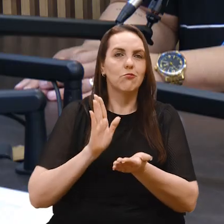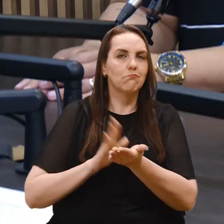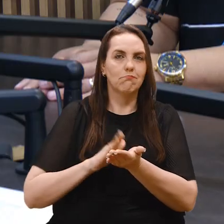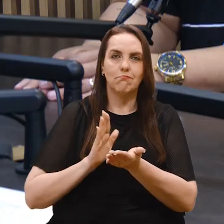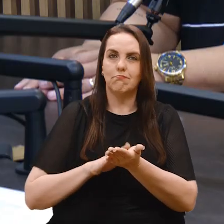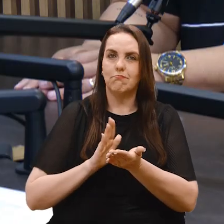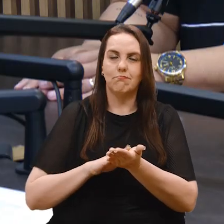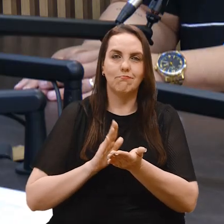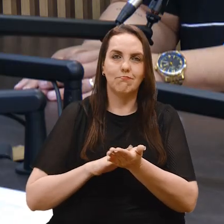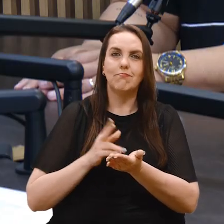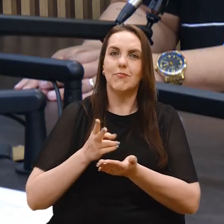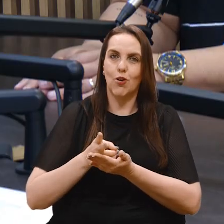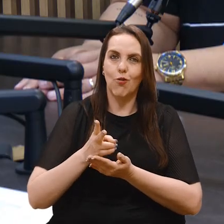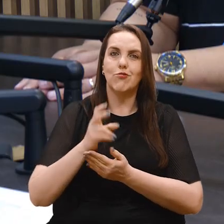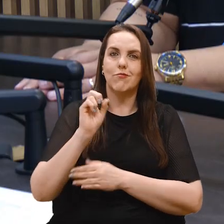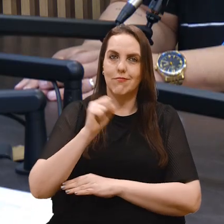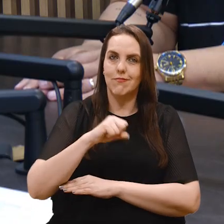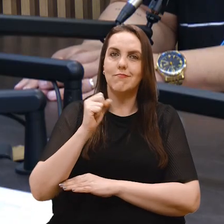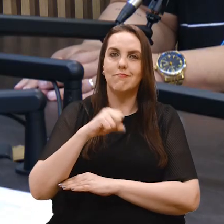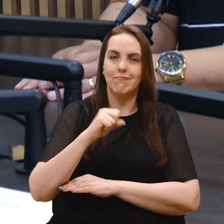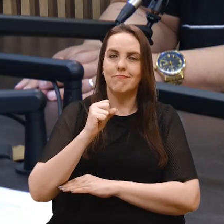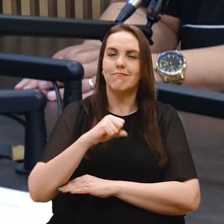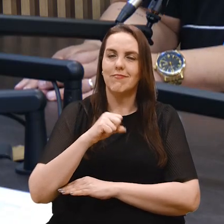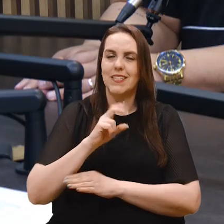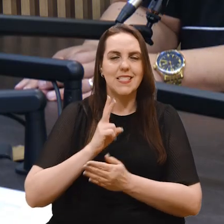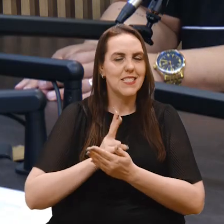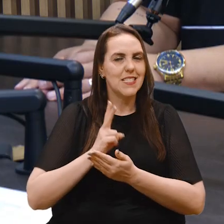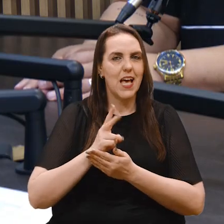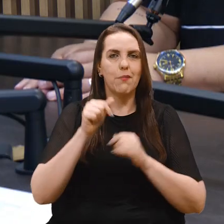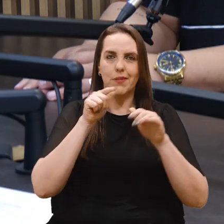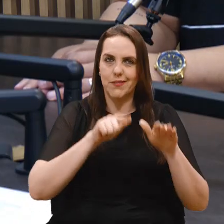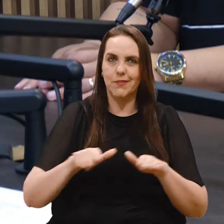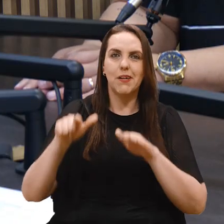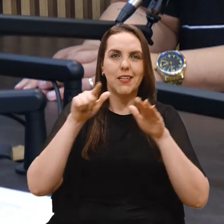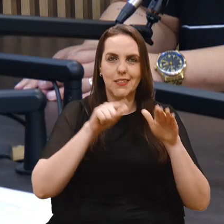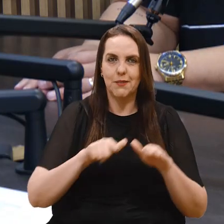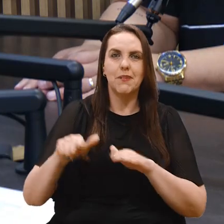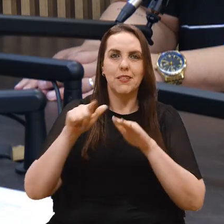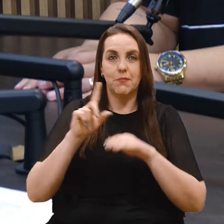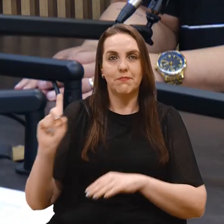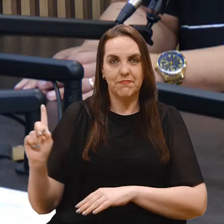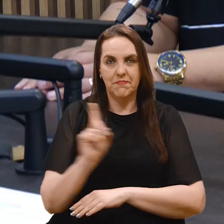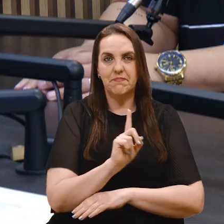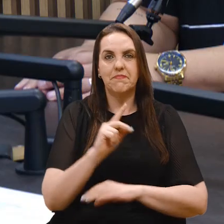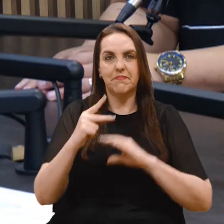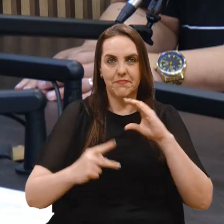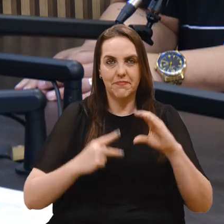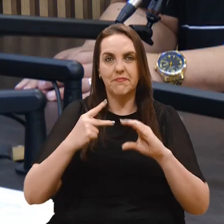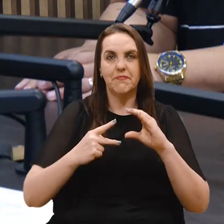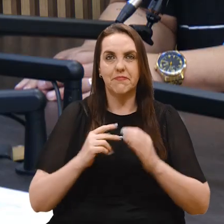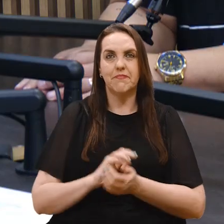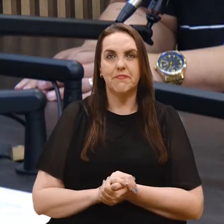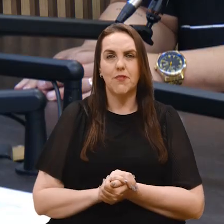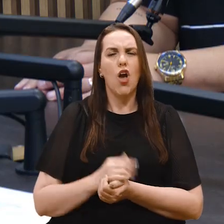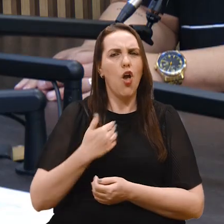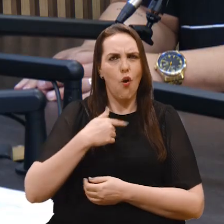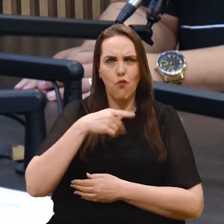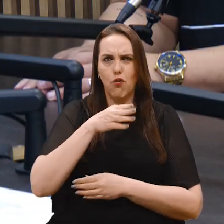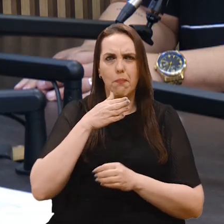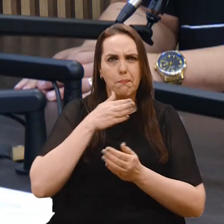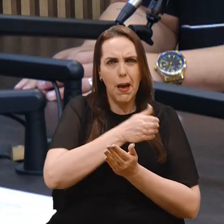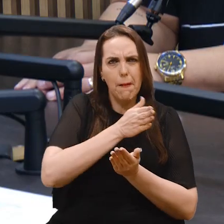continuar cobrando, sim, como faço semanalmente vindo aqui a esta casa, né? Vou de gabinete em